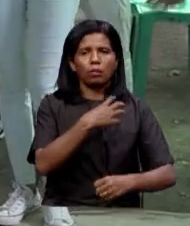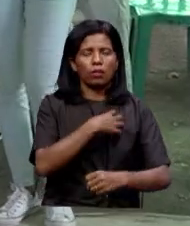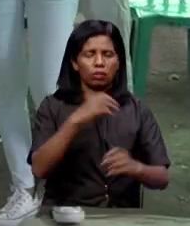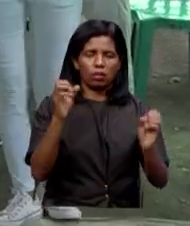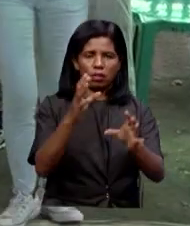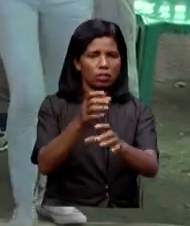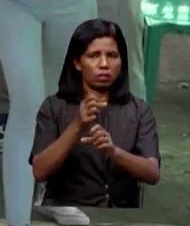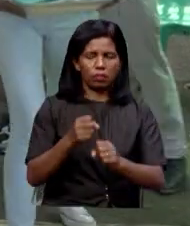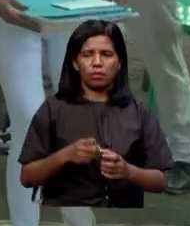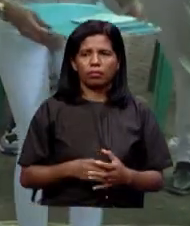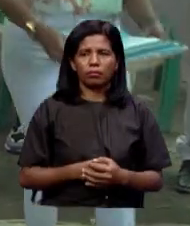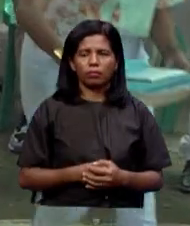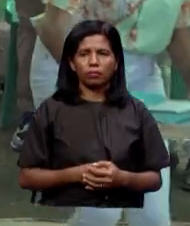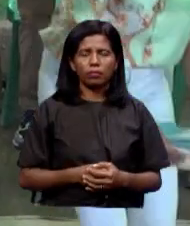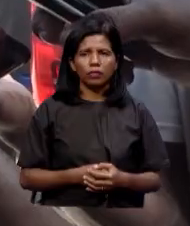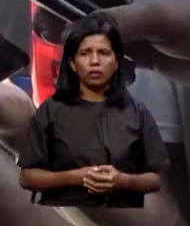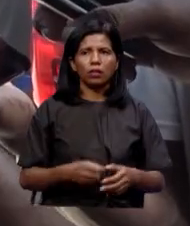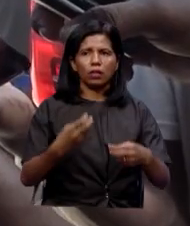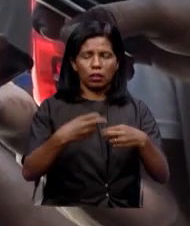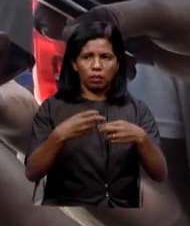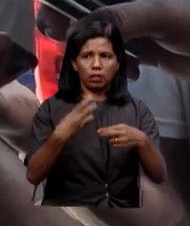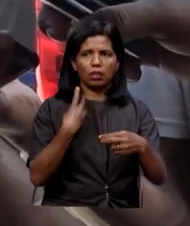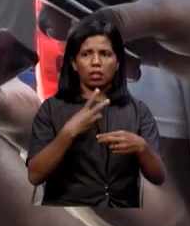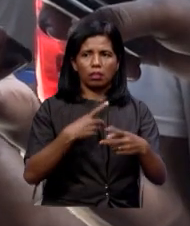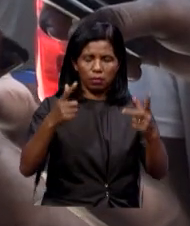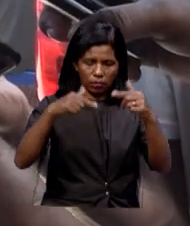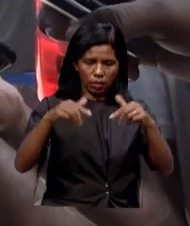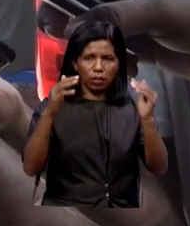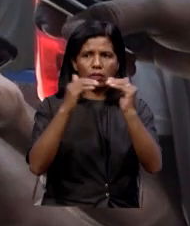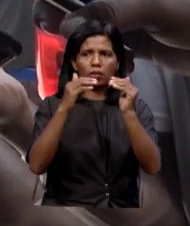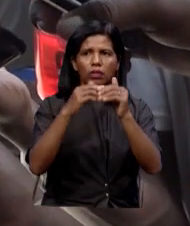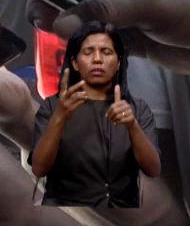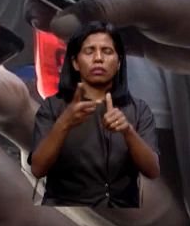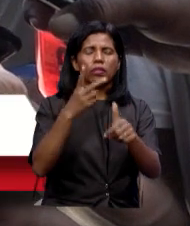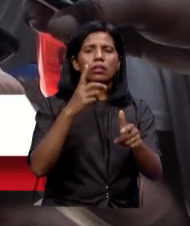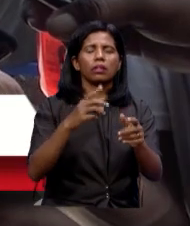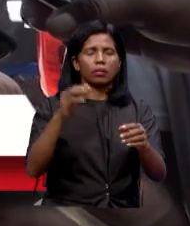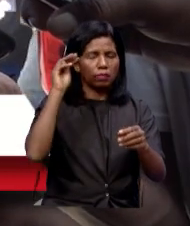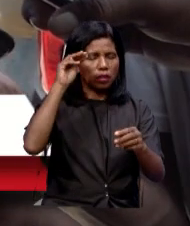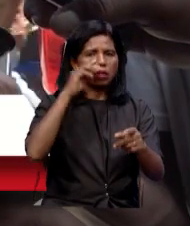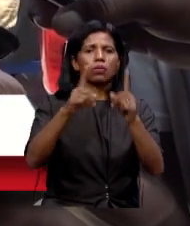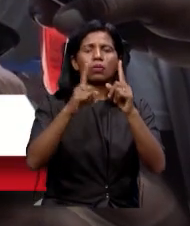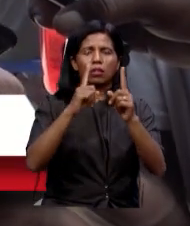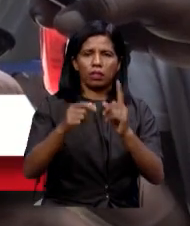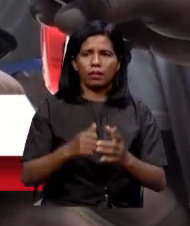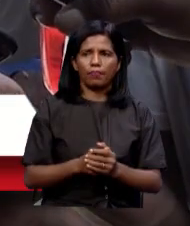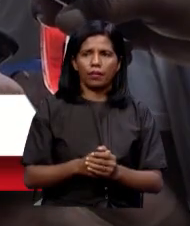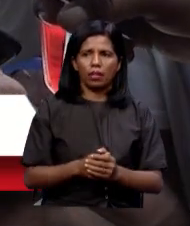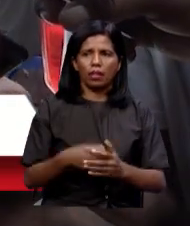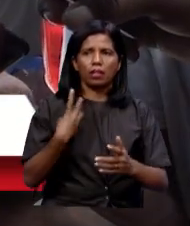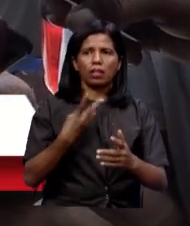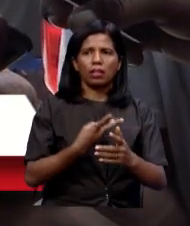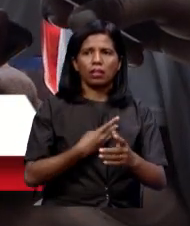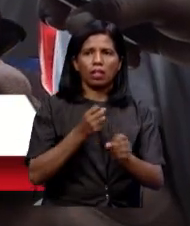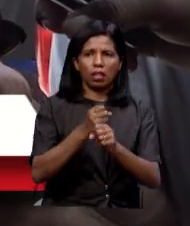Lasimo. Hoje, nessa situação, se nem a minha irmã, a minha encontro o vice-ministro, né, a Tuculia, se belemos, pronto, e parte da